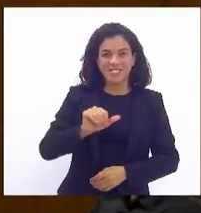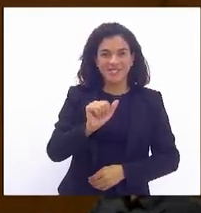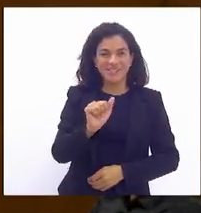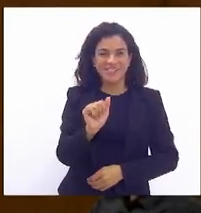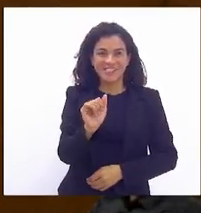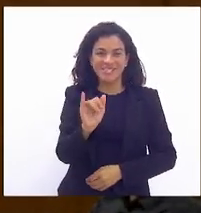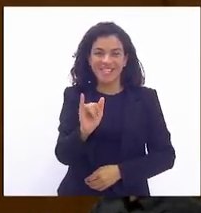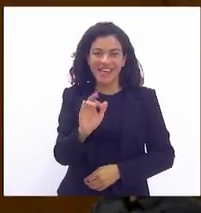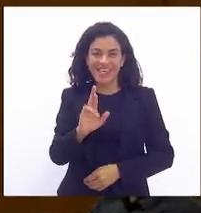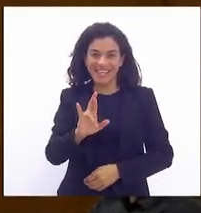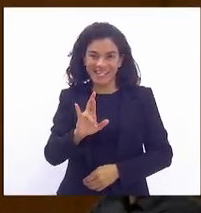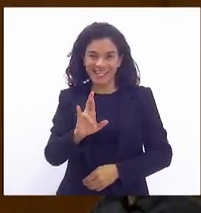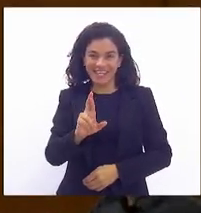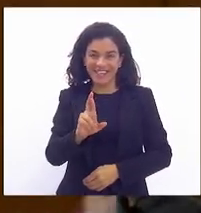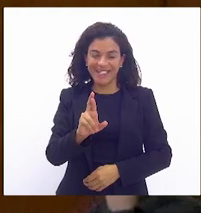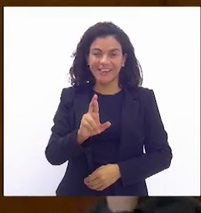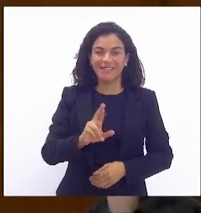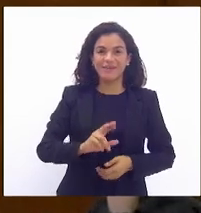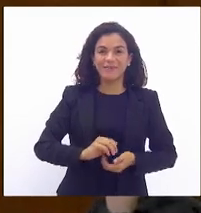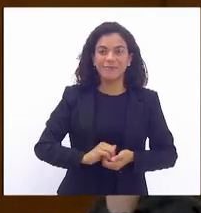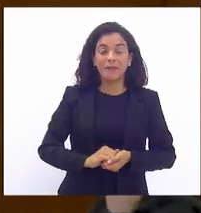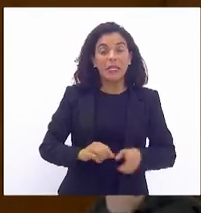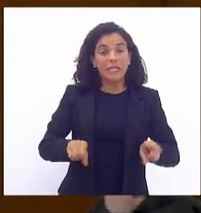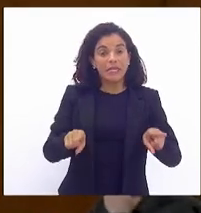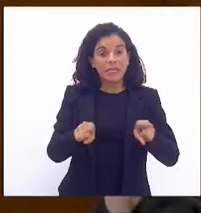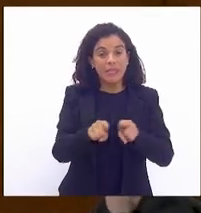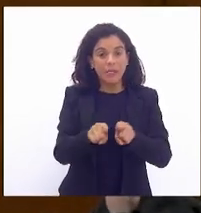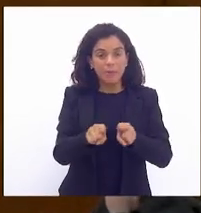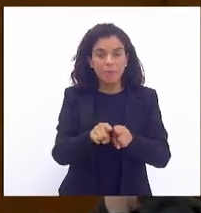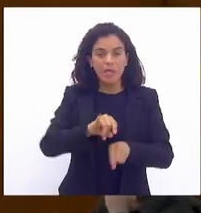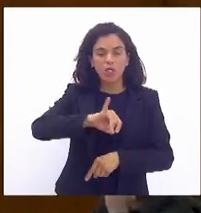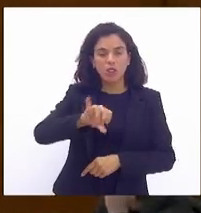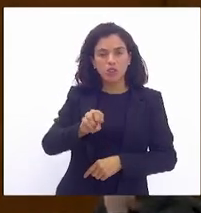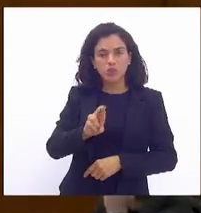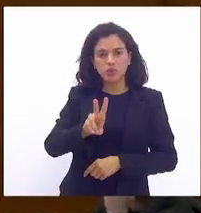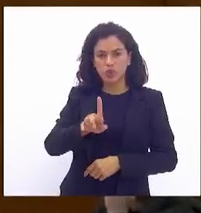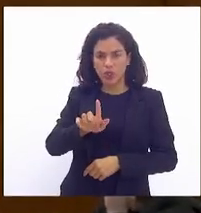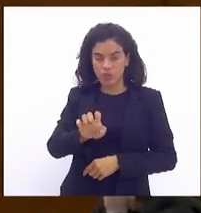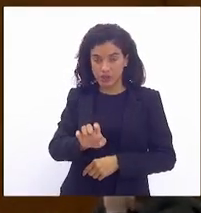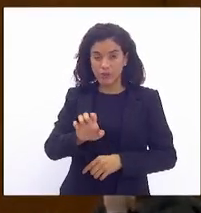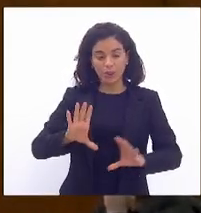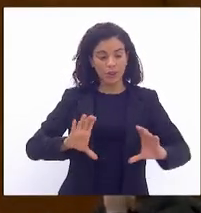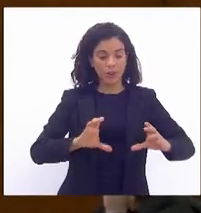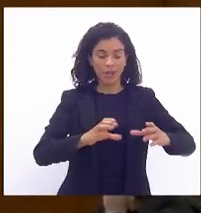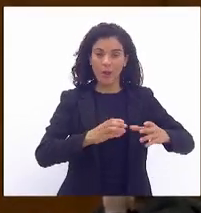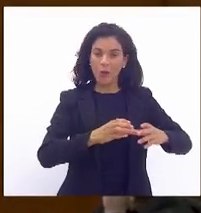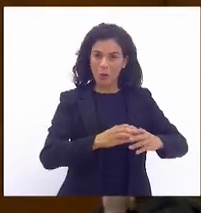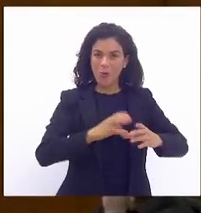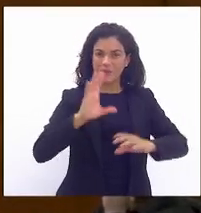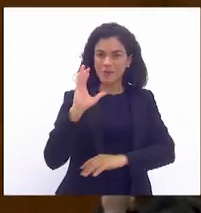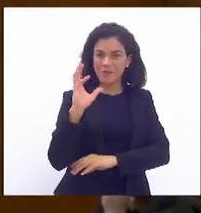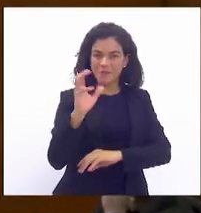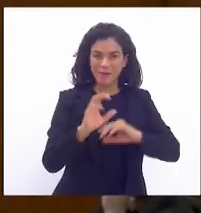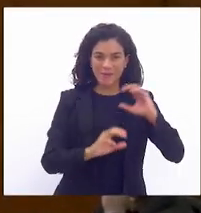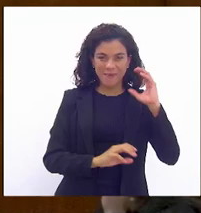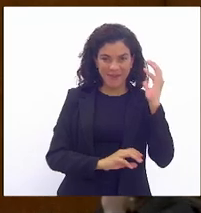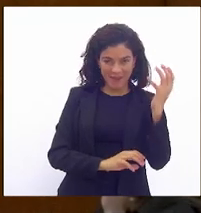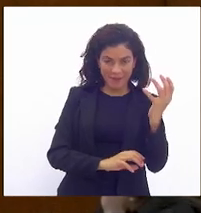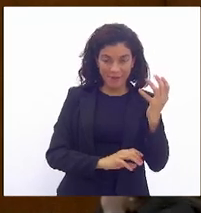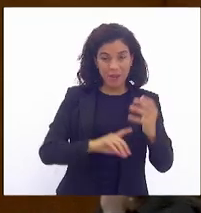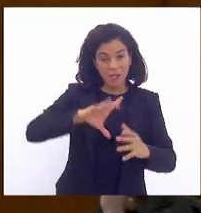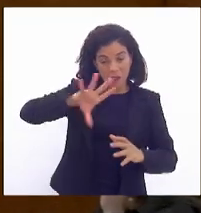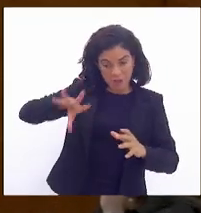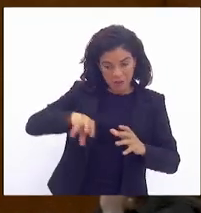deputado ecossocialista, também Jorge Felipe Neto, da Comissão de Meio Ambiente, que eu também faço